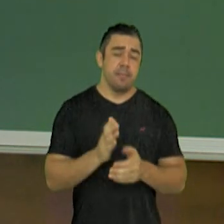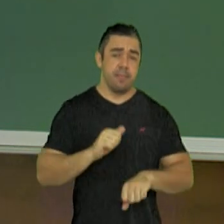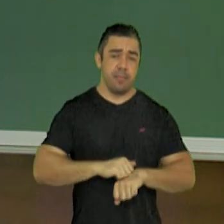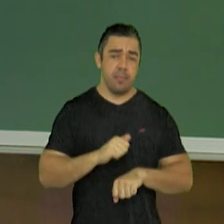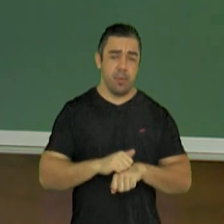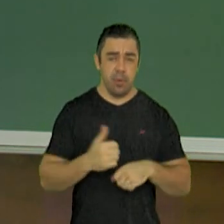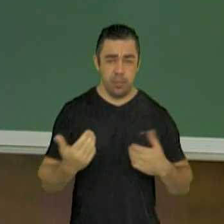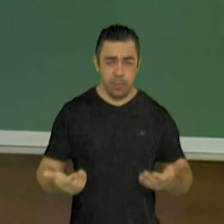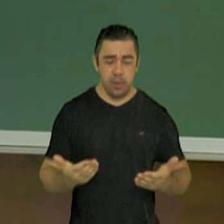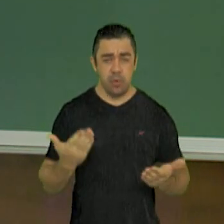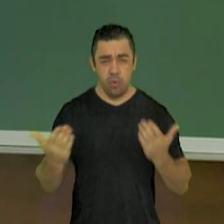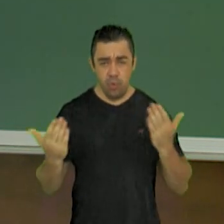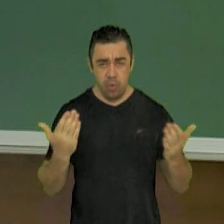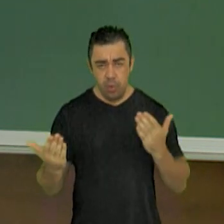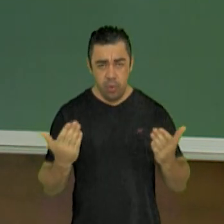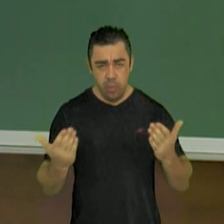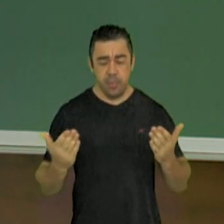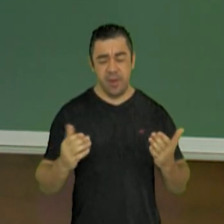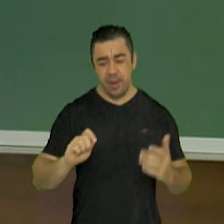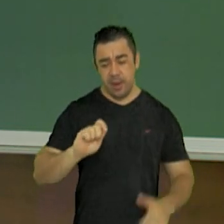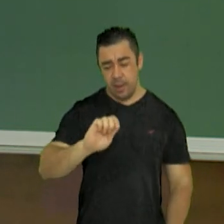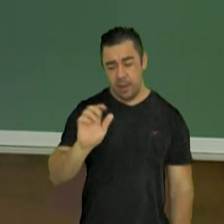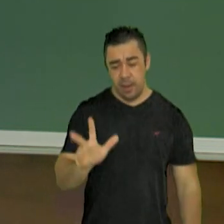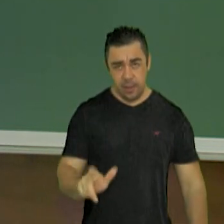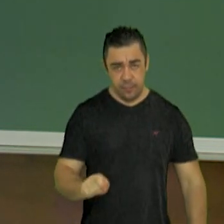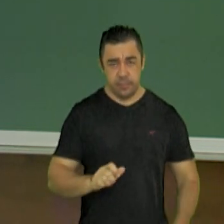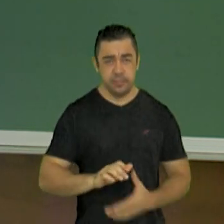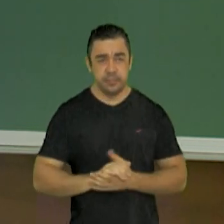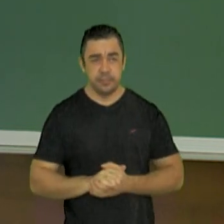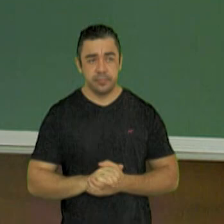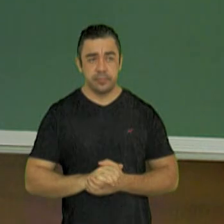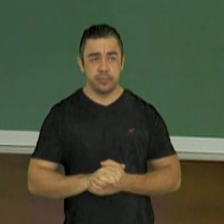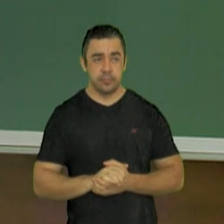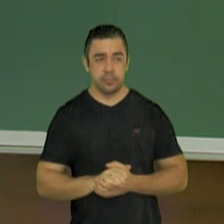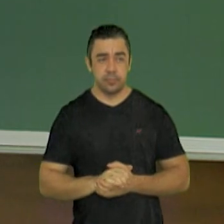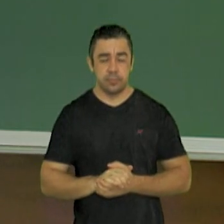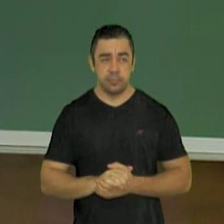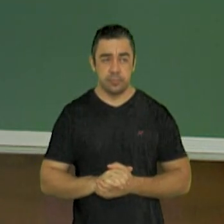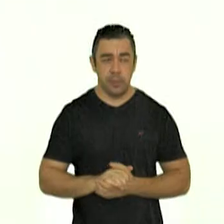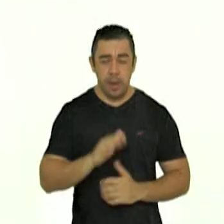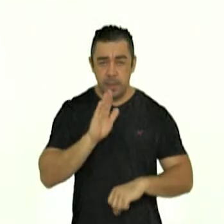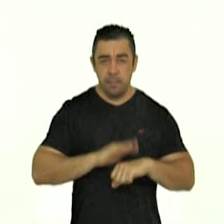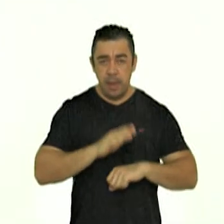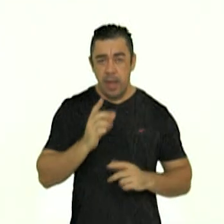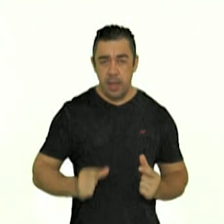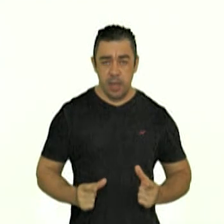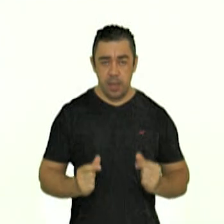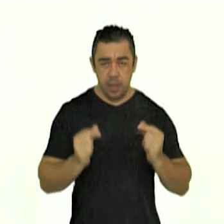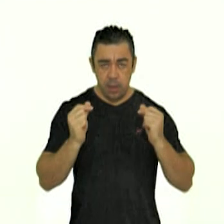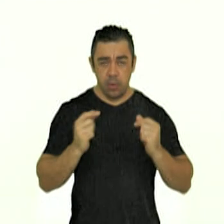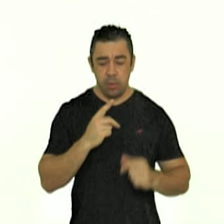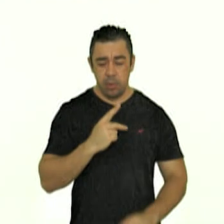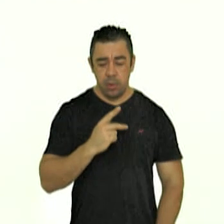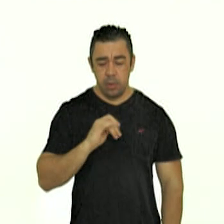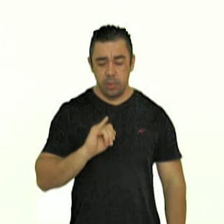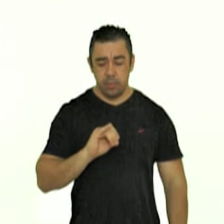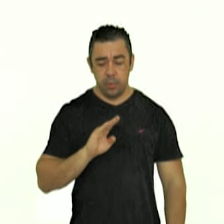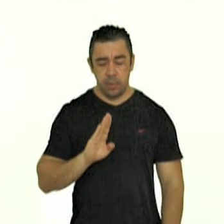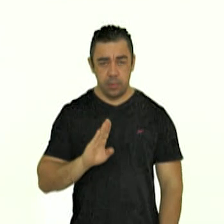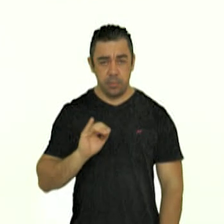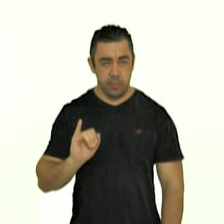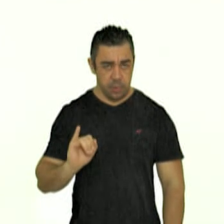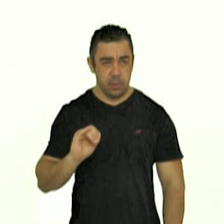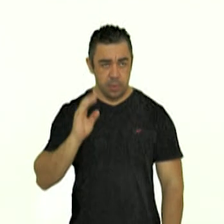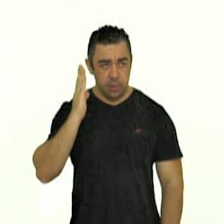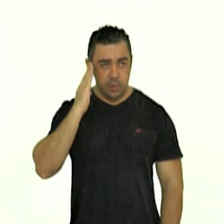com países do continente africano. A maior economia da Ásia em termos de PIB, o Produto Interno Bruto, toda